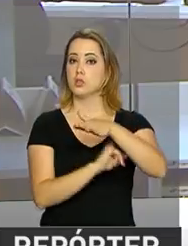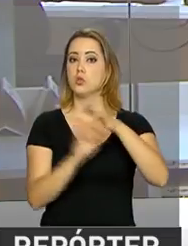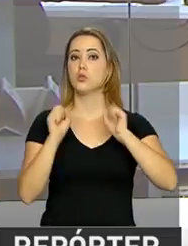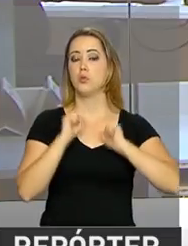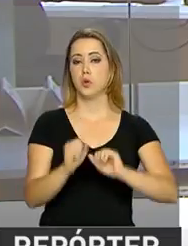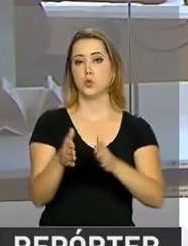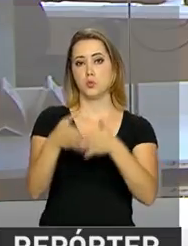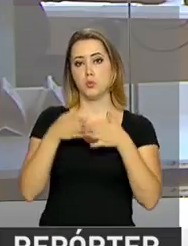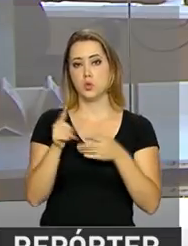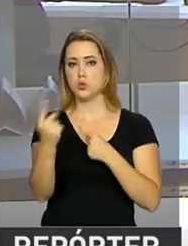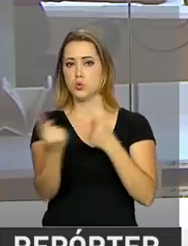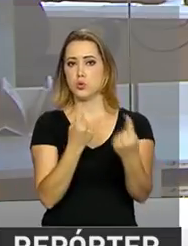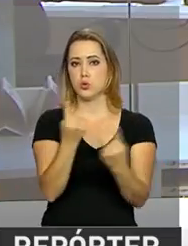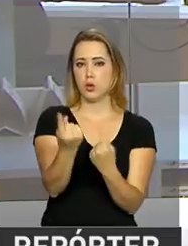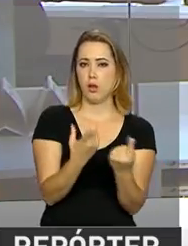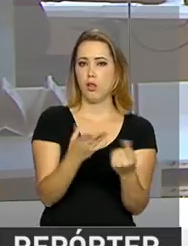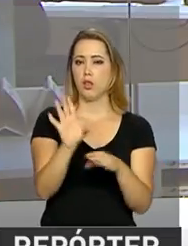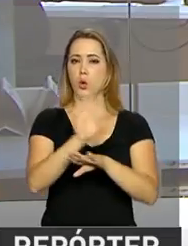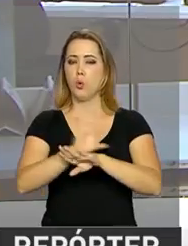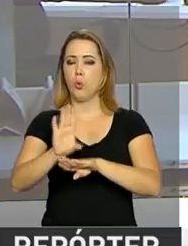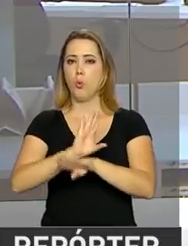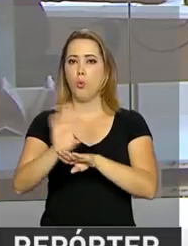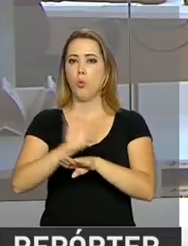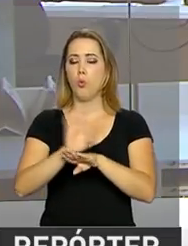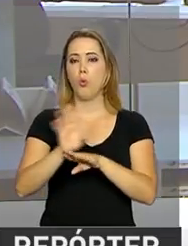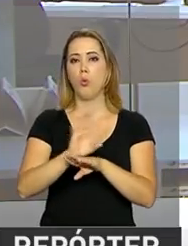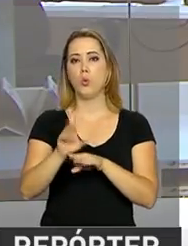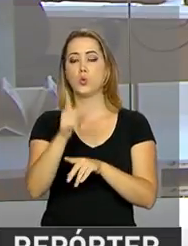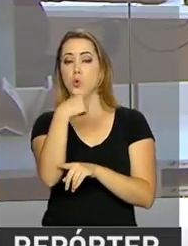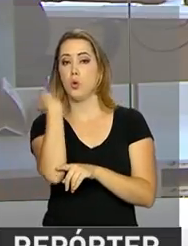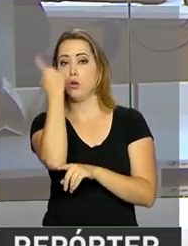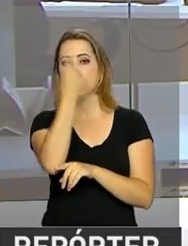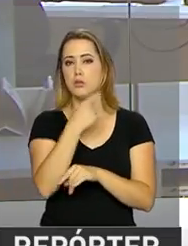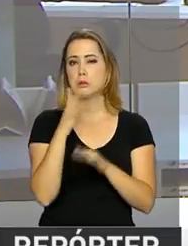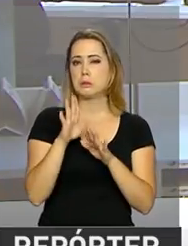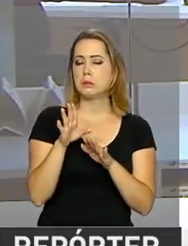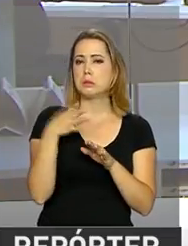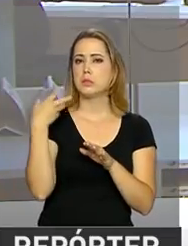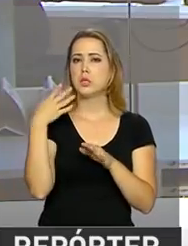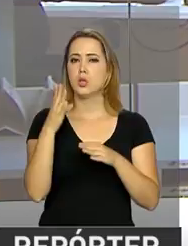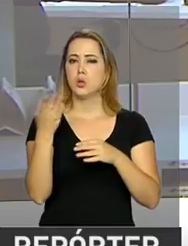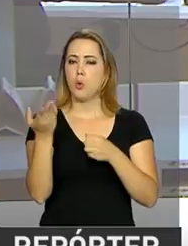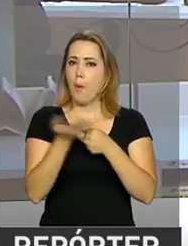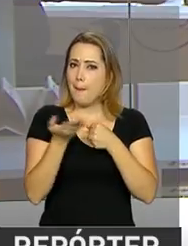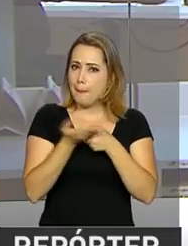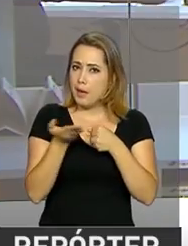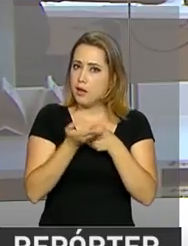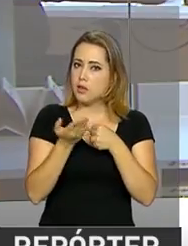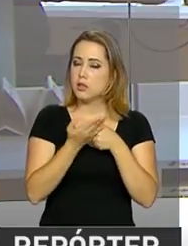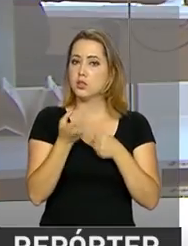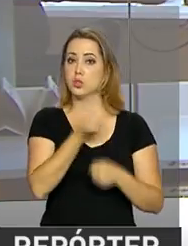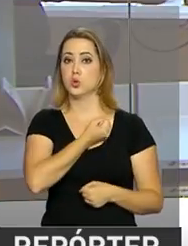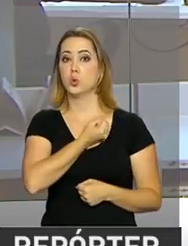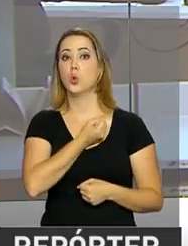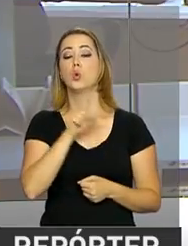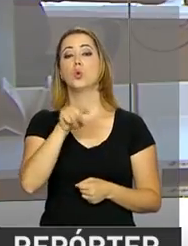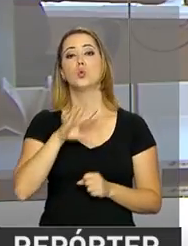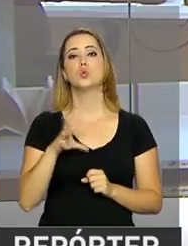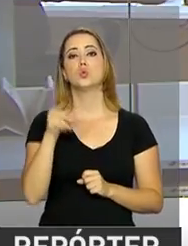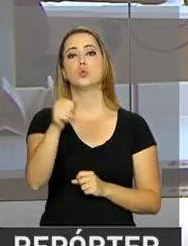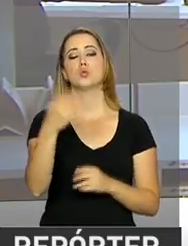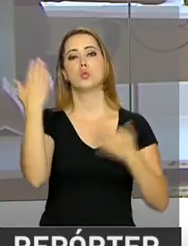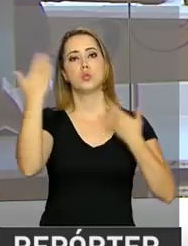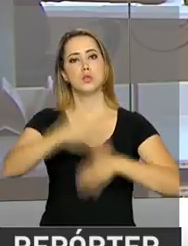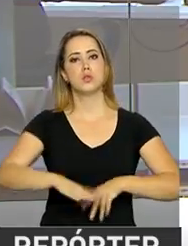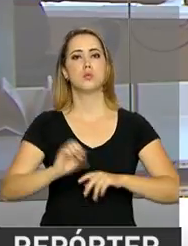exigir dos candidatos para cada curso e turno ofertado uma média mínima referente a todas as provas do Enem ou então